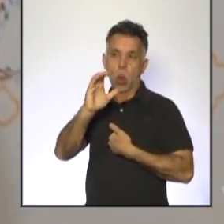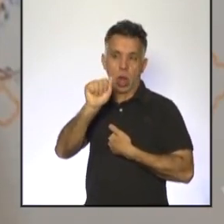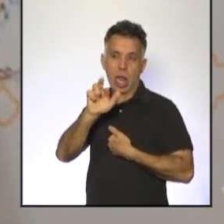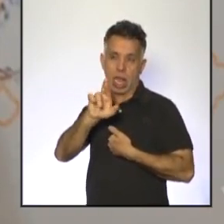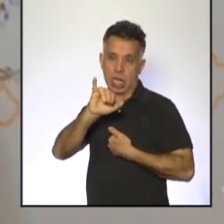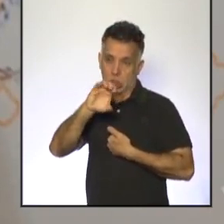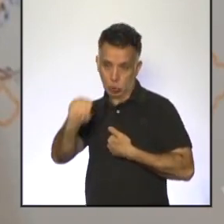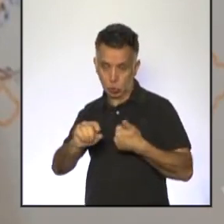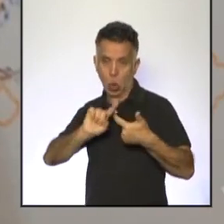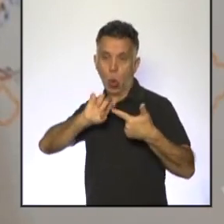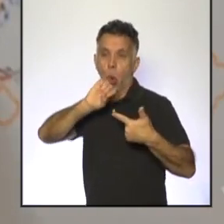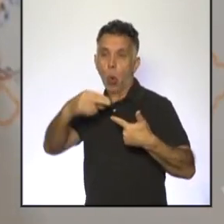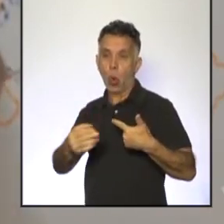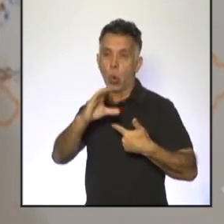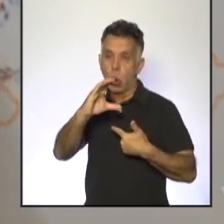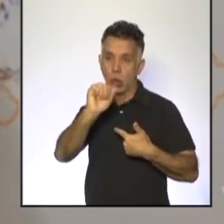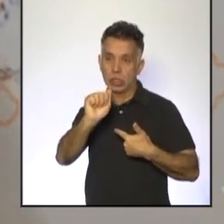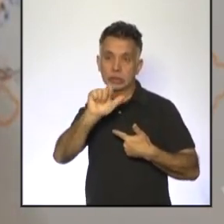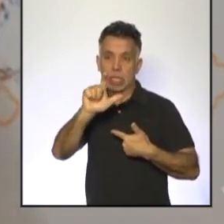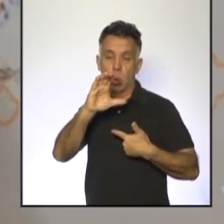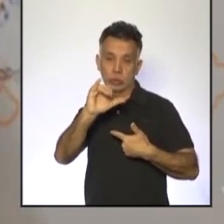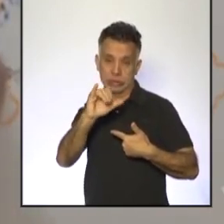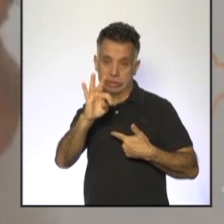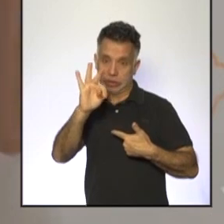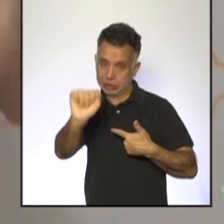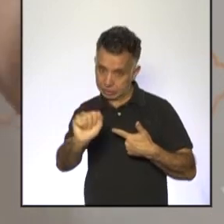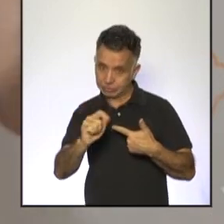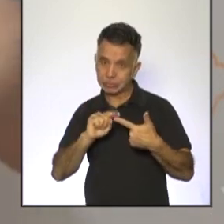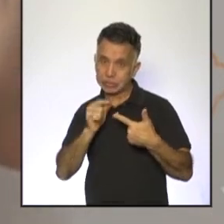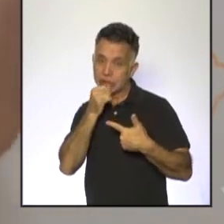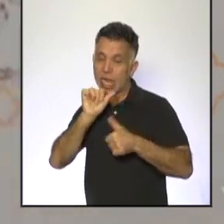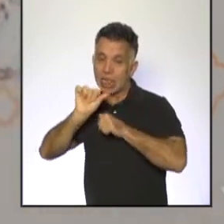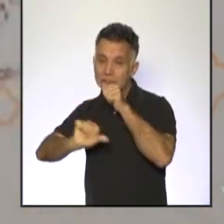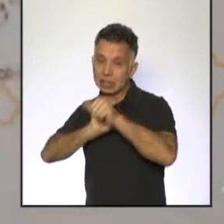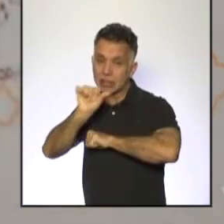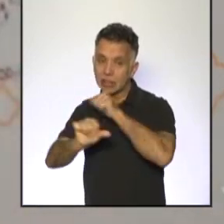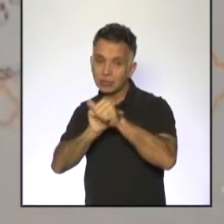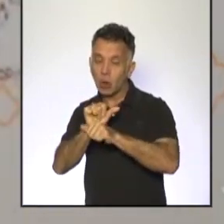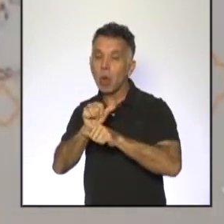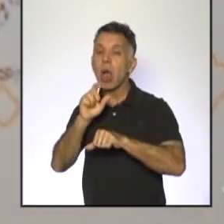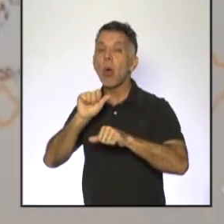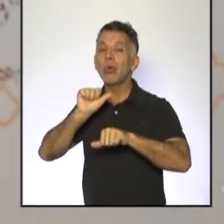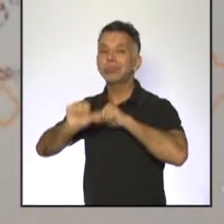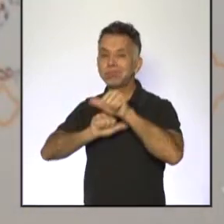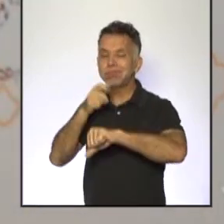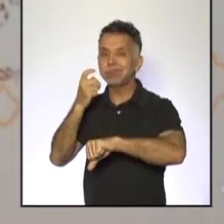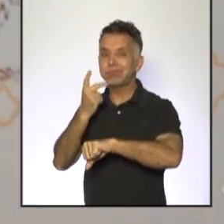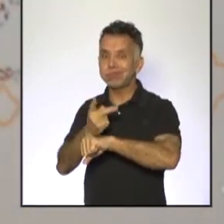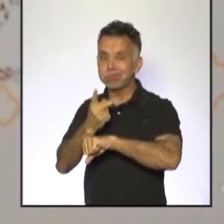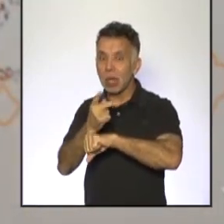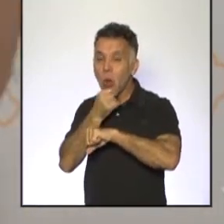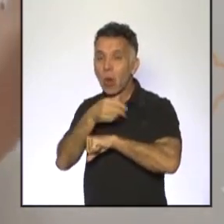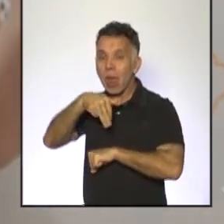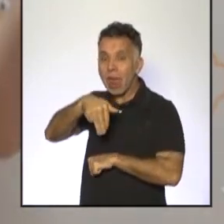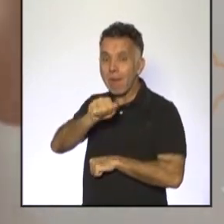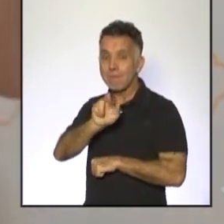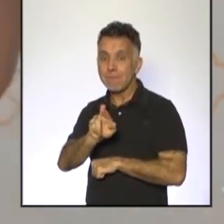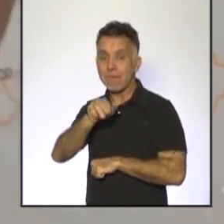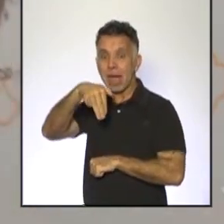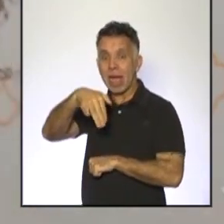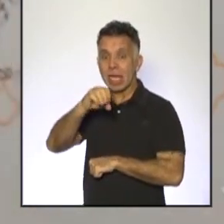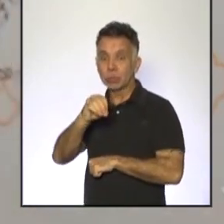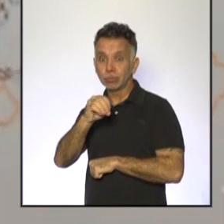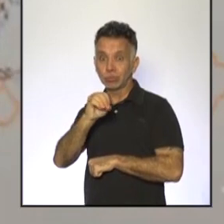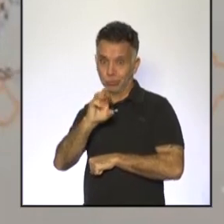de calcita, CaCO3, CaCO3. Elas se transformam no mármore quando metamorfizadas. Isso significa que